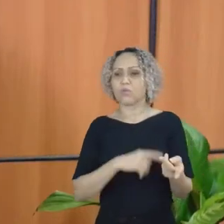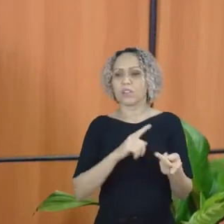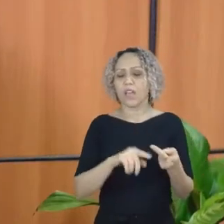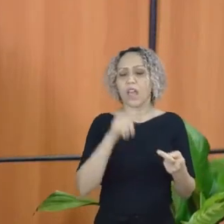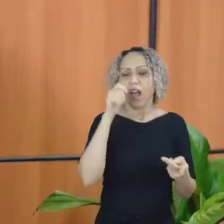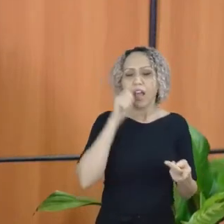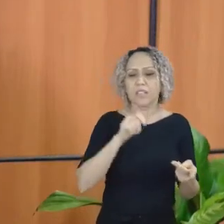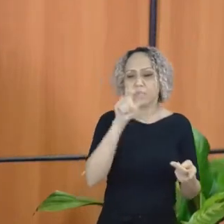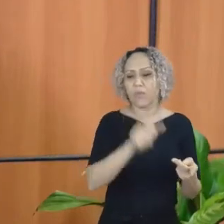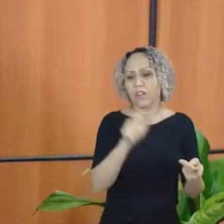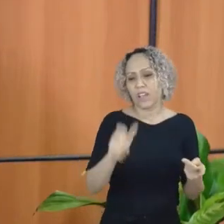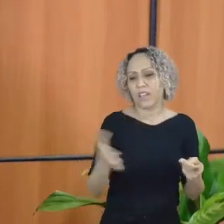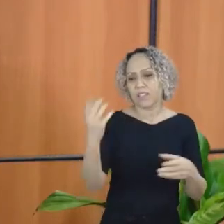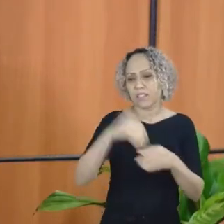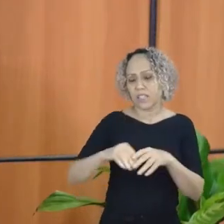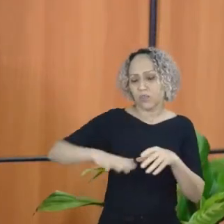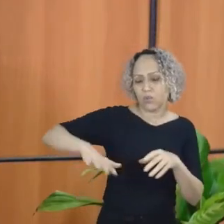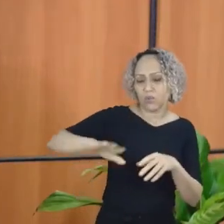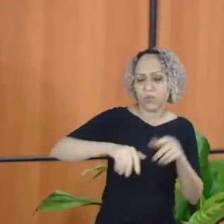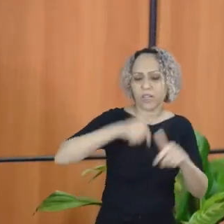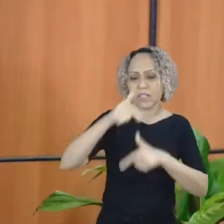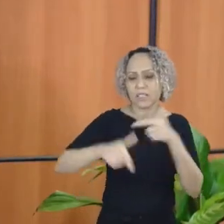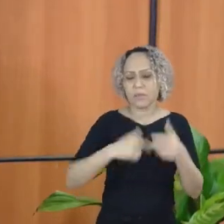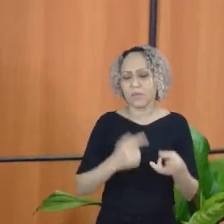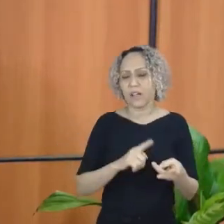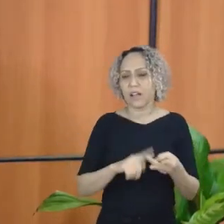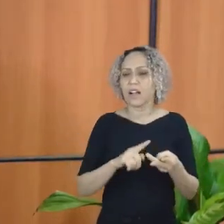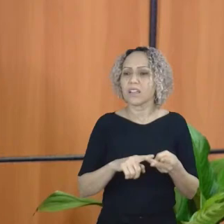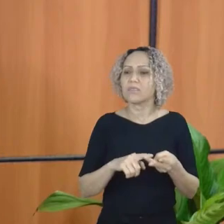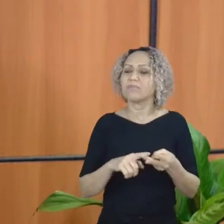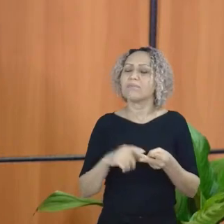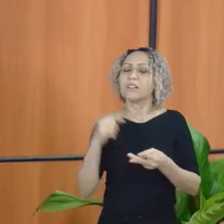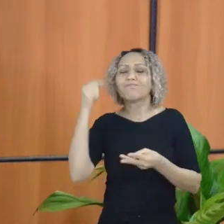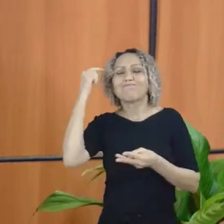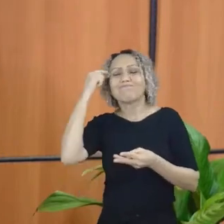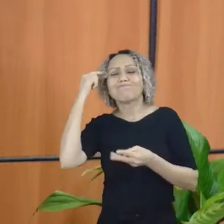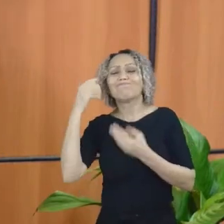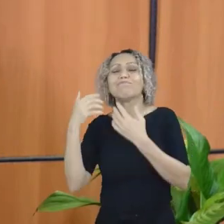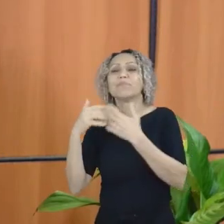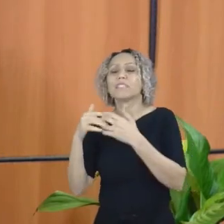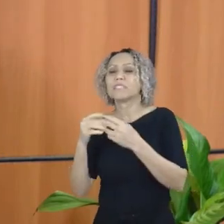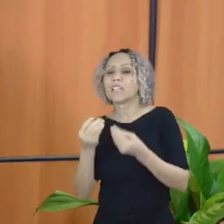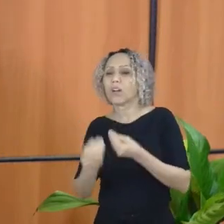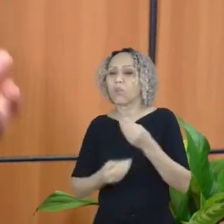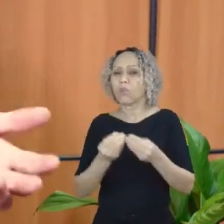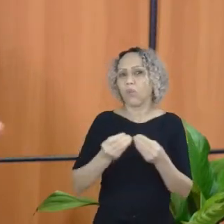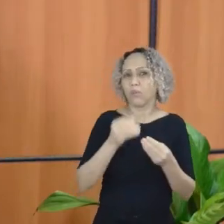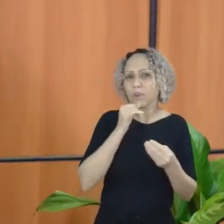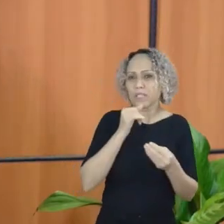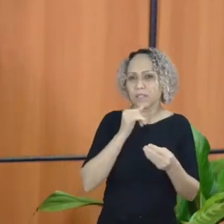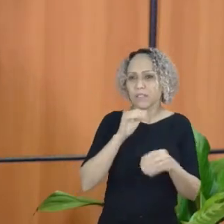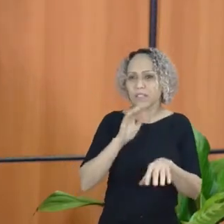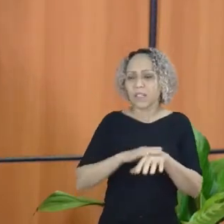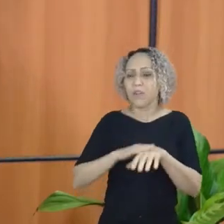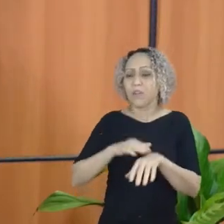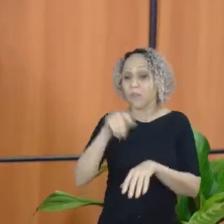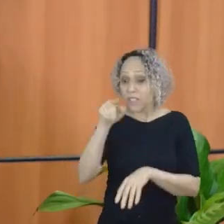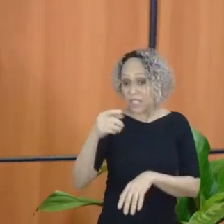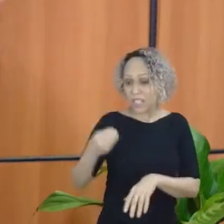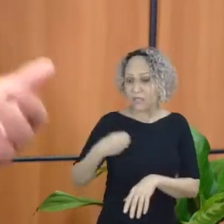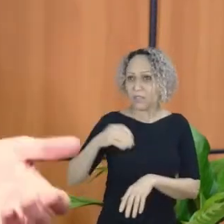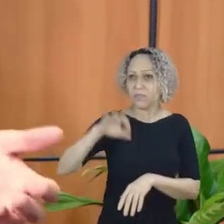mulheres, do mercado de trabalho, a necessidade de pensar a qualificação. Olha na sua região, procure o seu